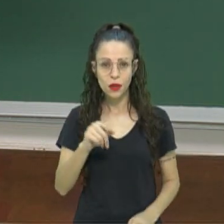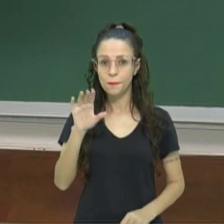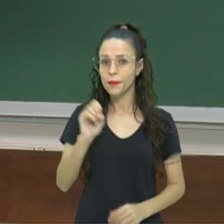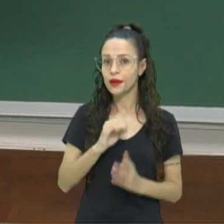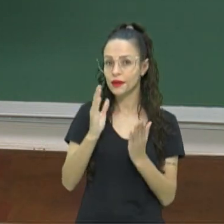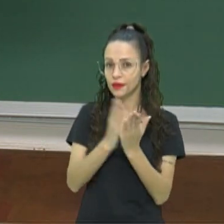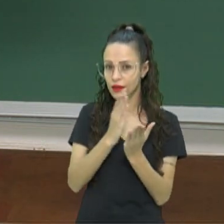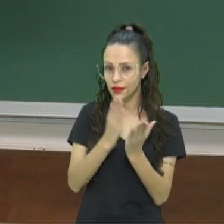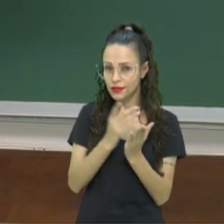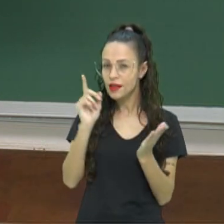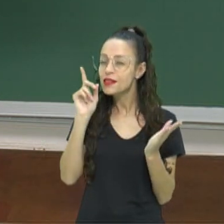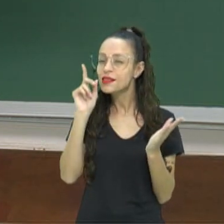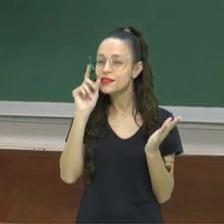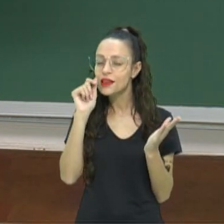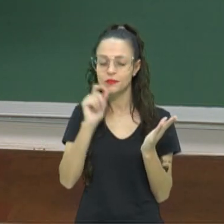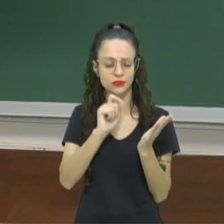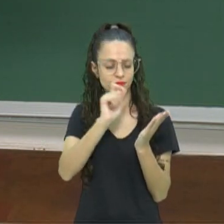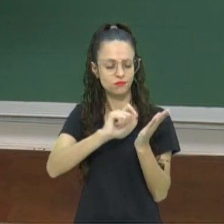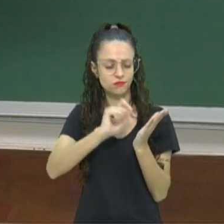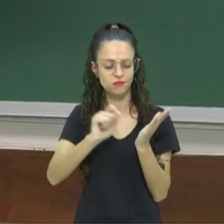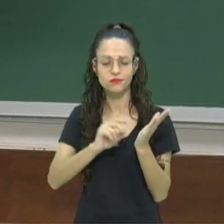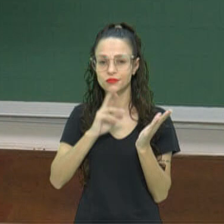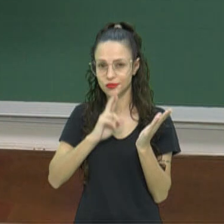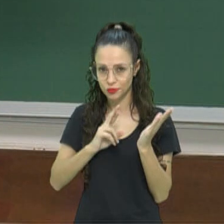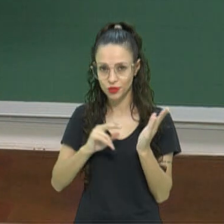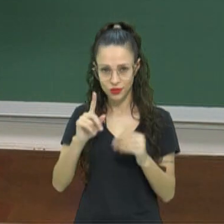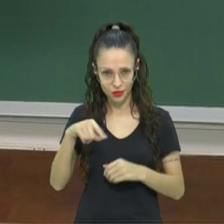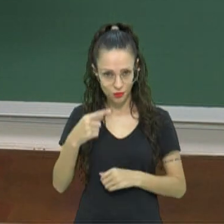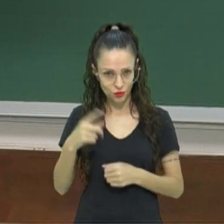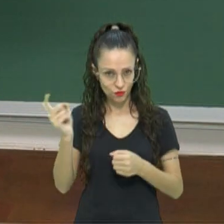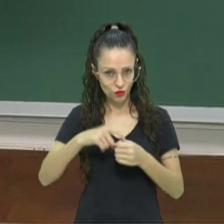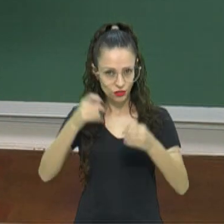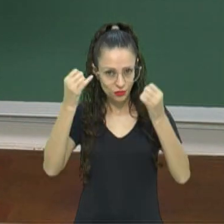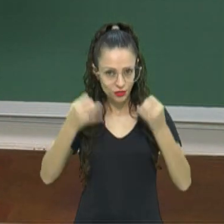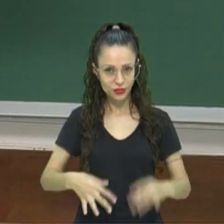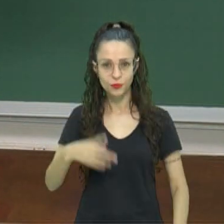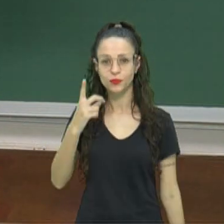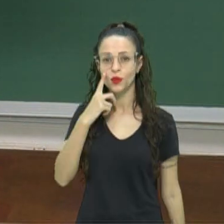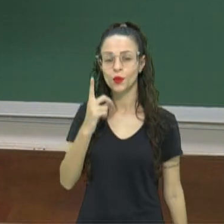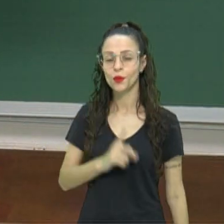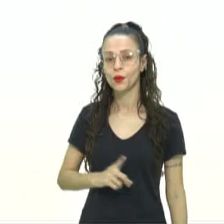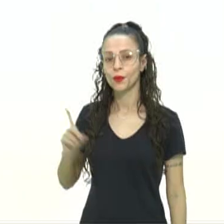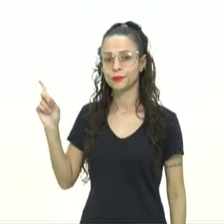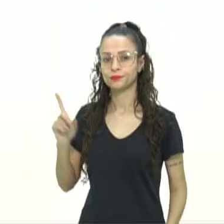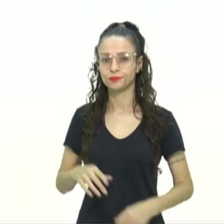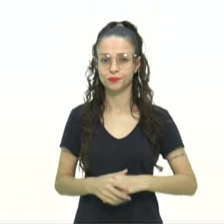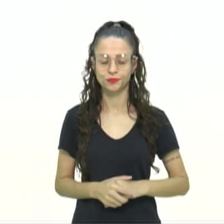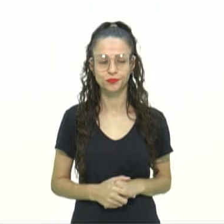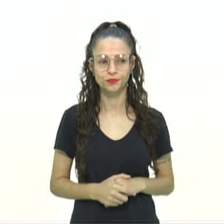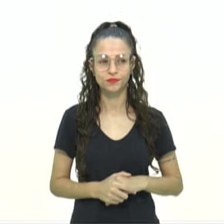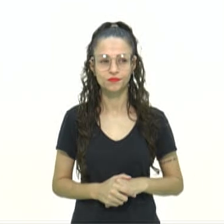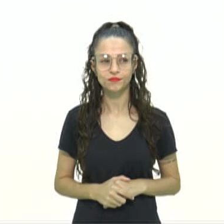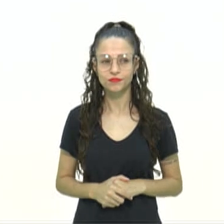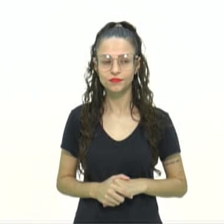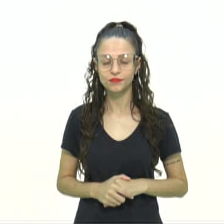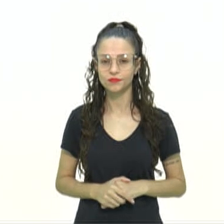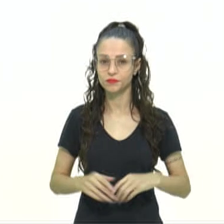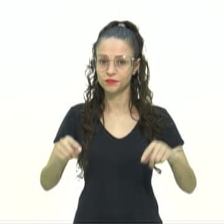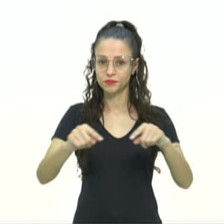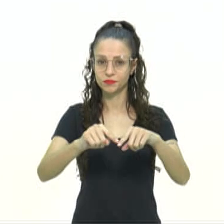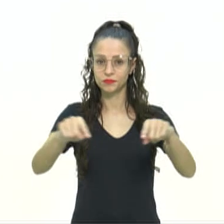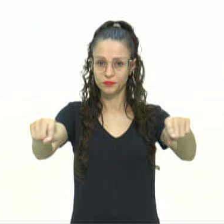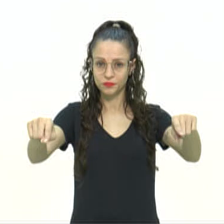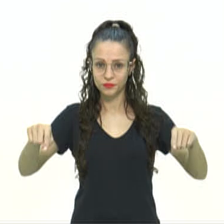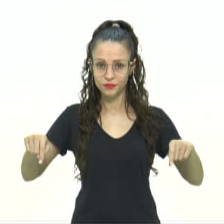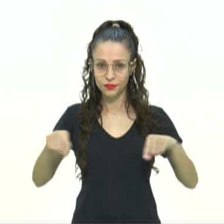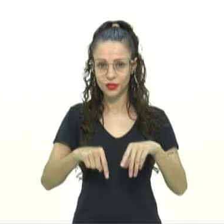caderno aí, pega o lápis, tenta fazer e depois eu volto com a explicação. Vamos ver o que diz. Uma piscina